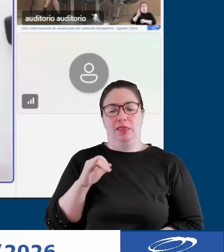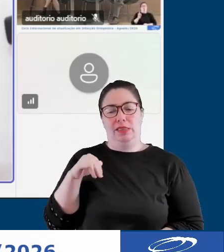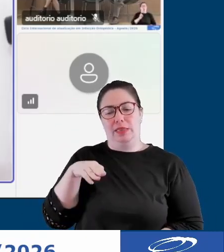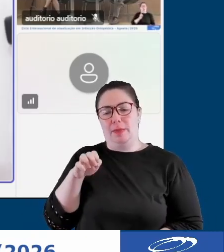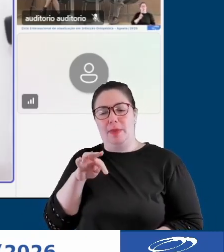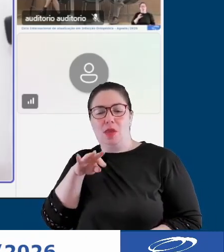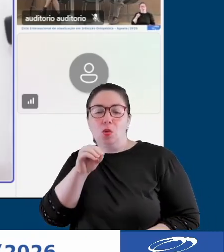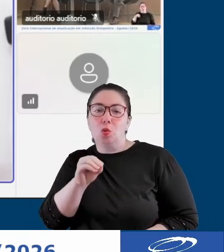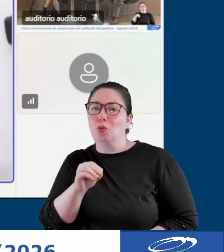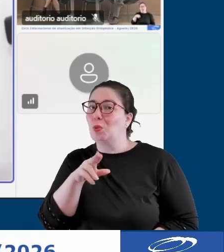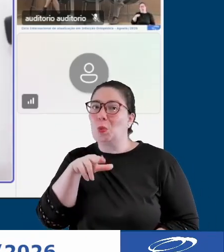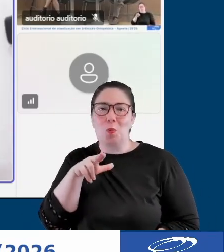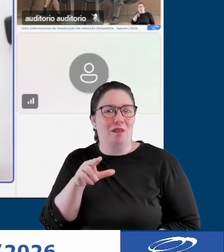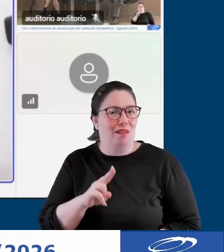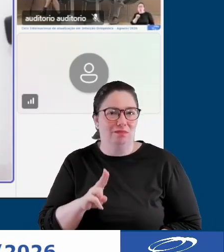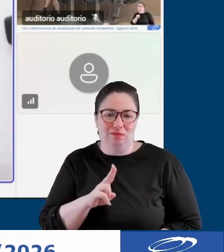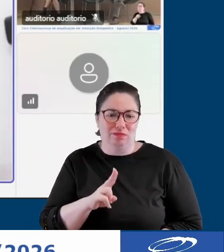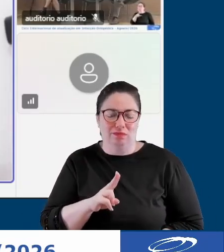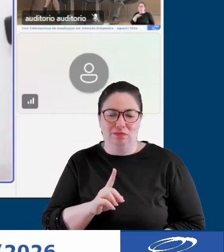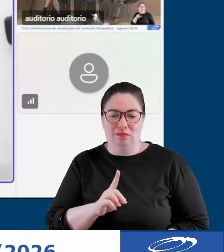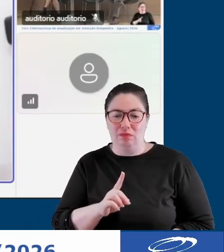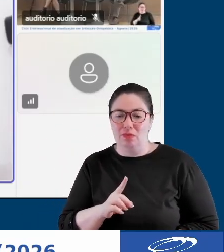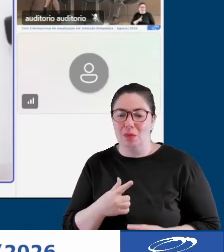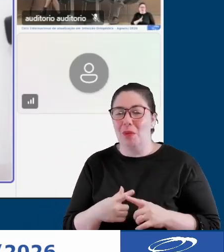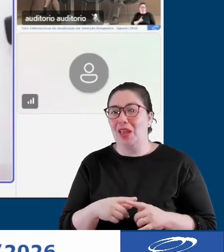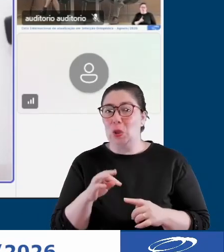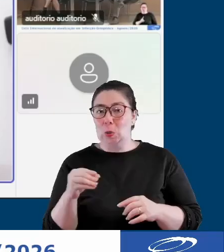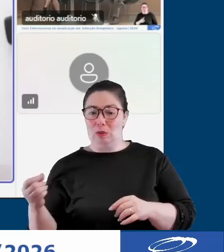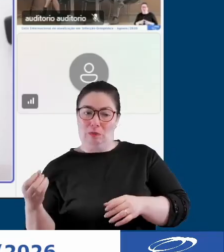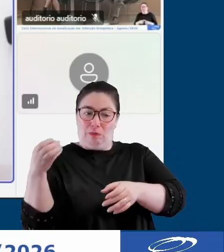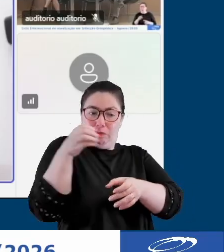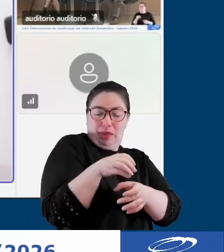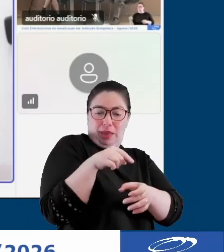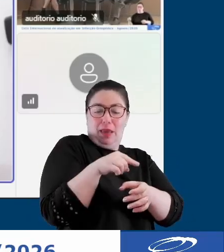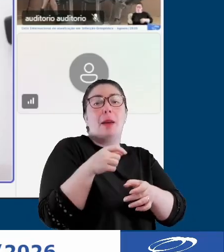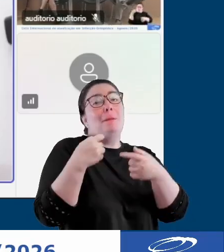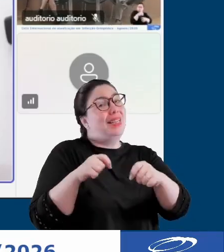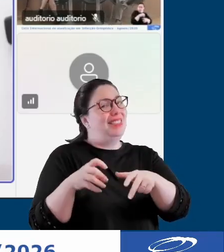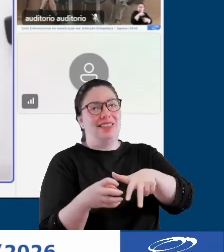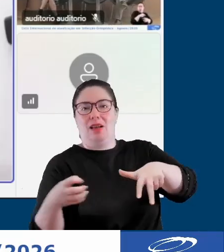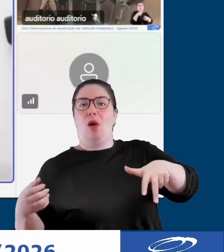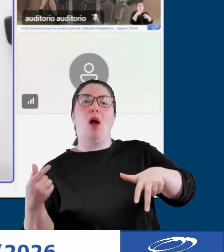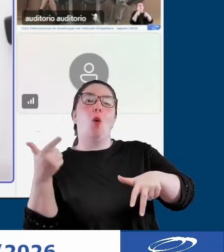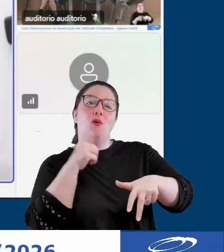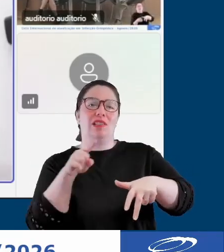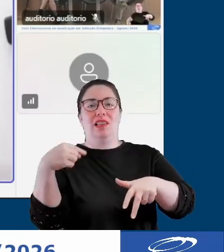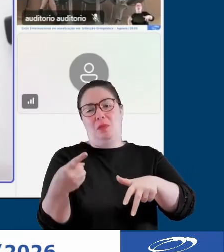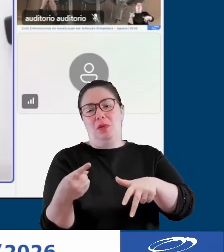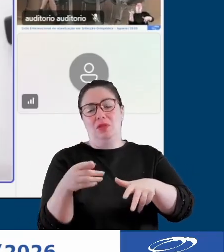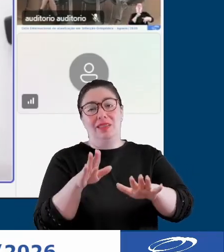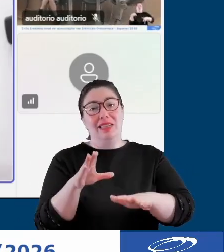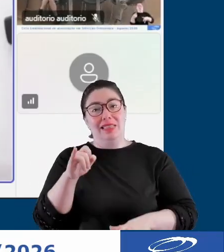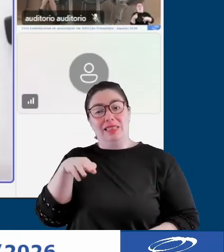tá? Porque, assim, tudo que você coloca, você tem que ter a chance de tirar. E o cimento na coluna é algo que, às vezes, não é